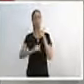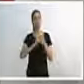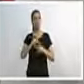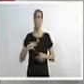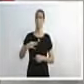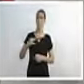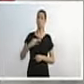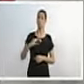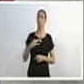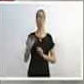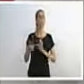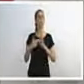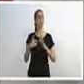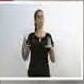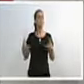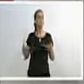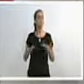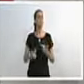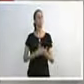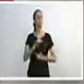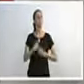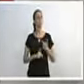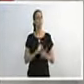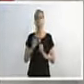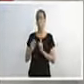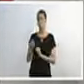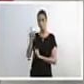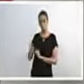estão mostrando um brilhante trabalho. Com o maior prazer, Adriano.